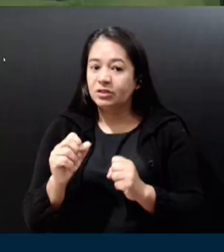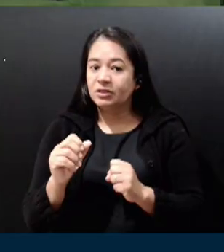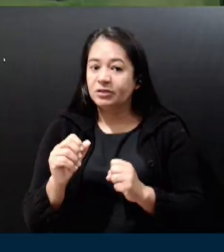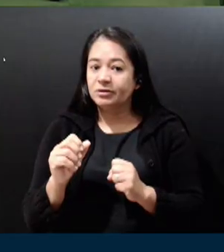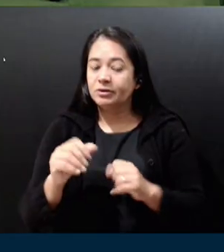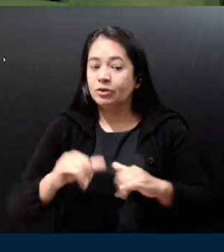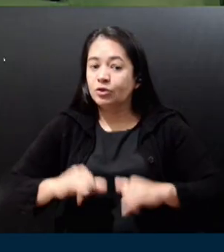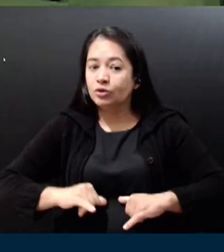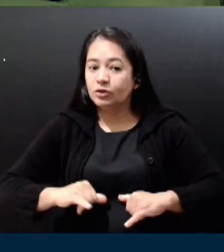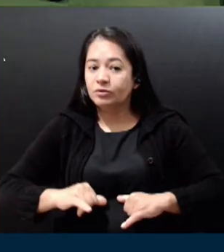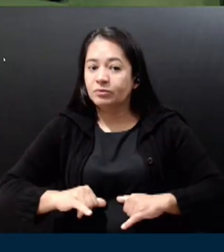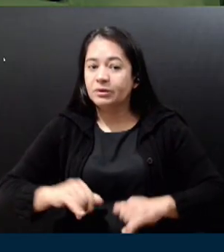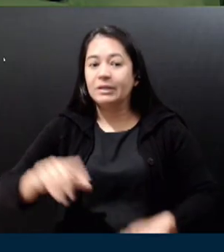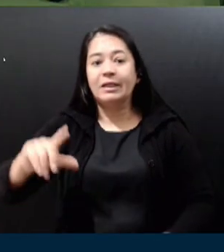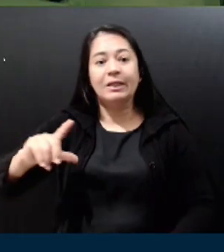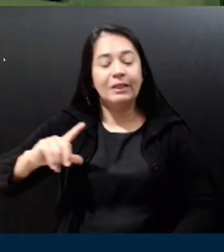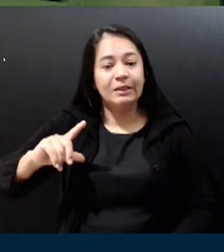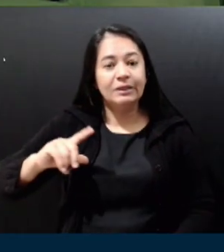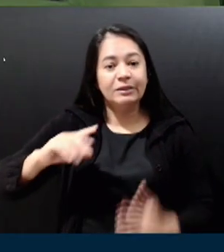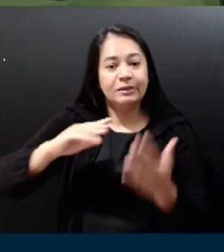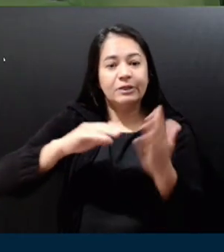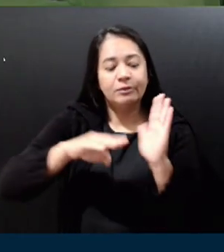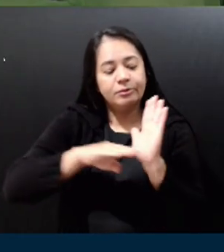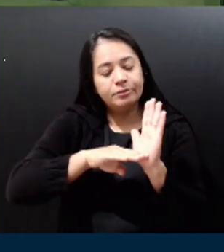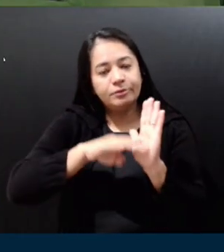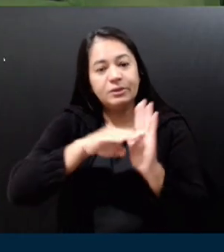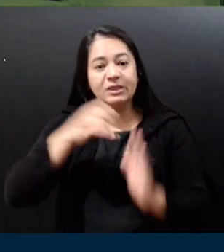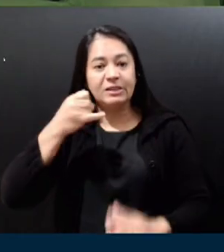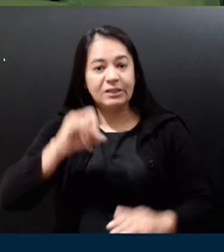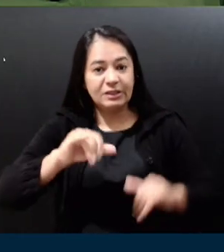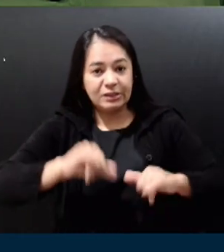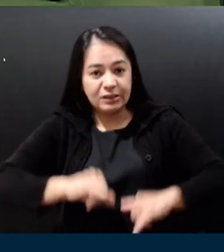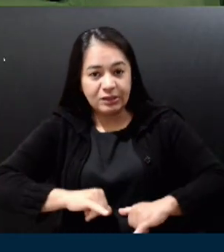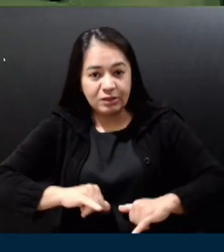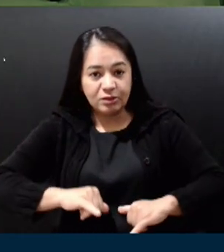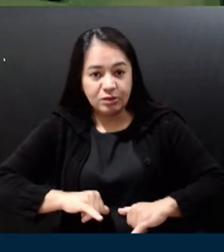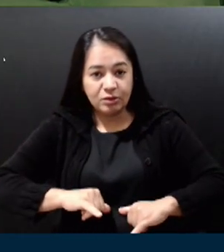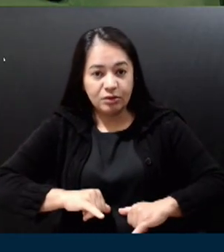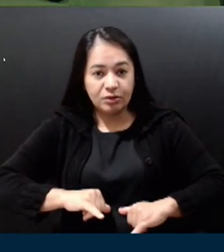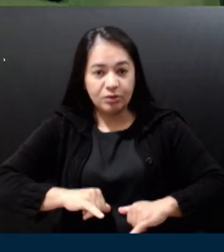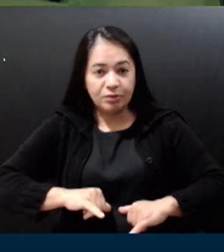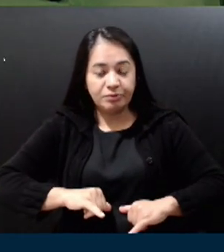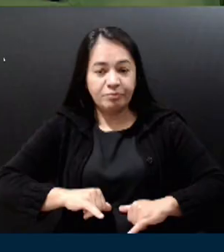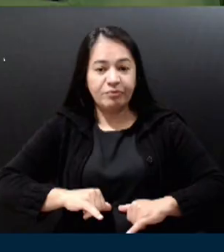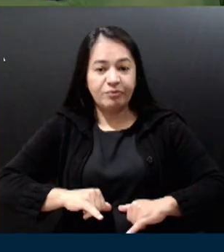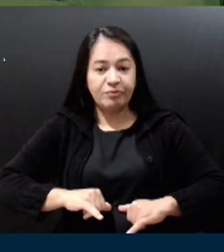sofrimento. Se esse sofrimento tiver um causador, você